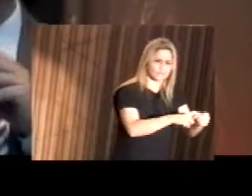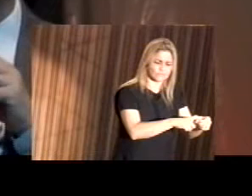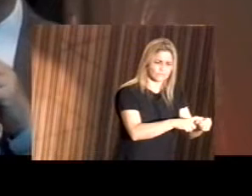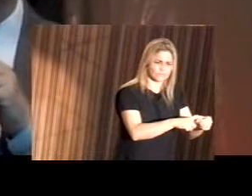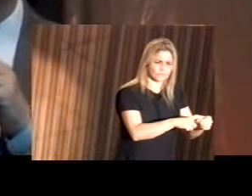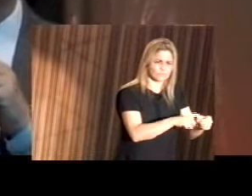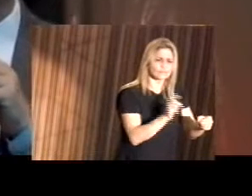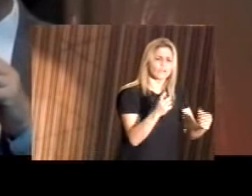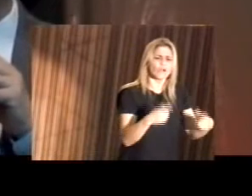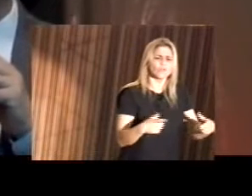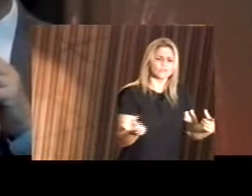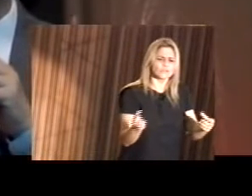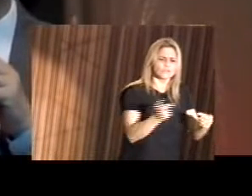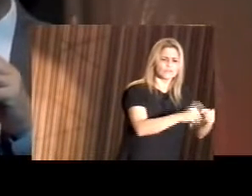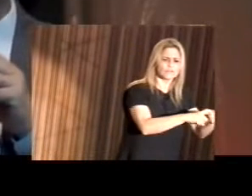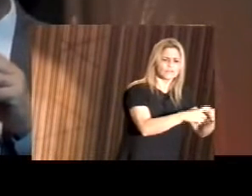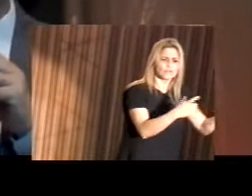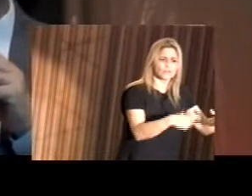Para onde ele foi?